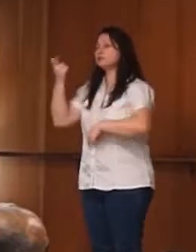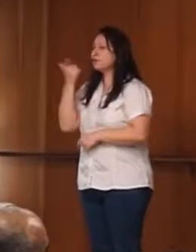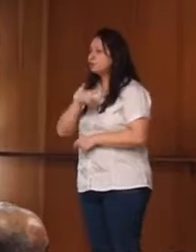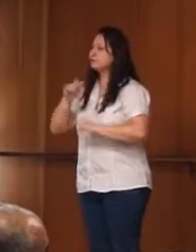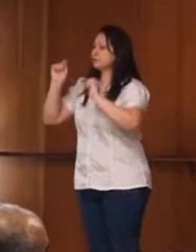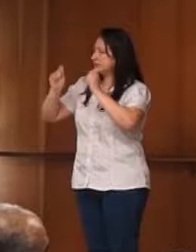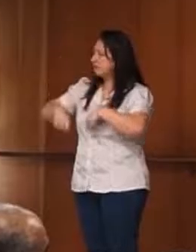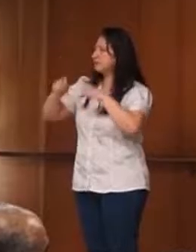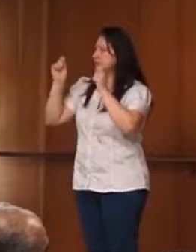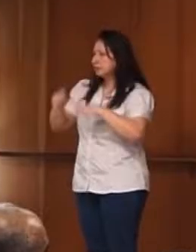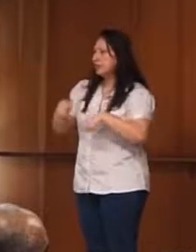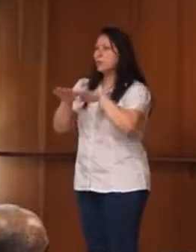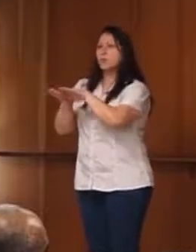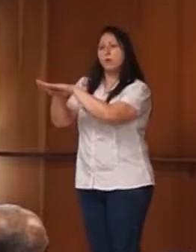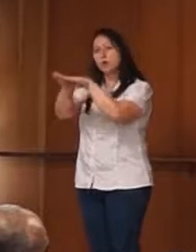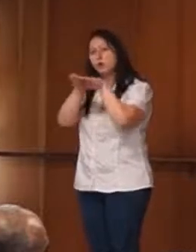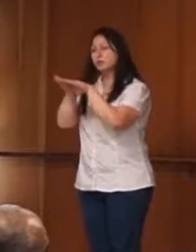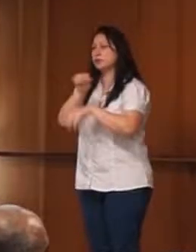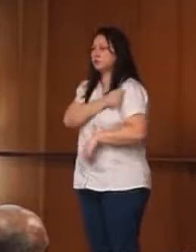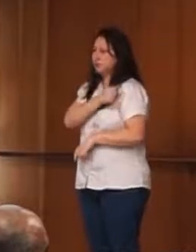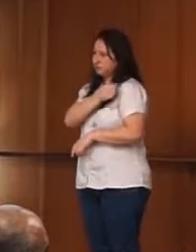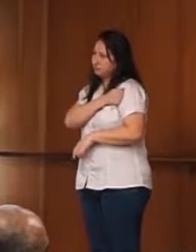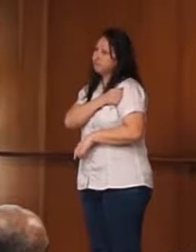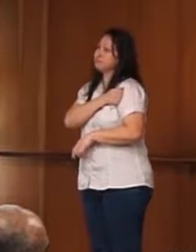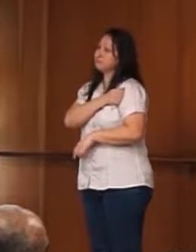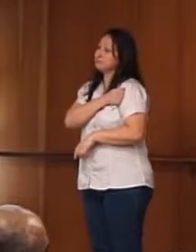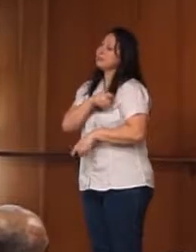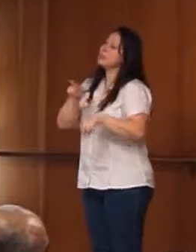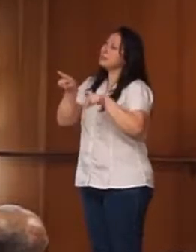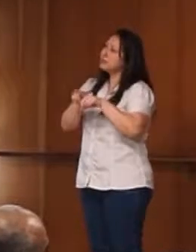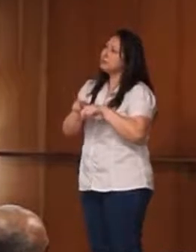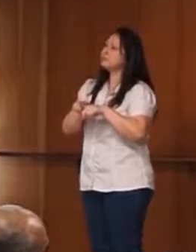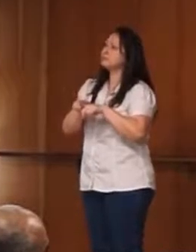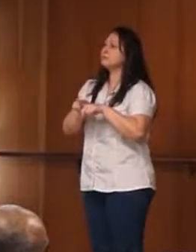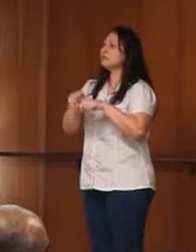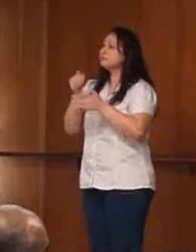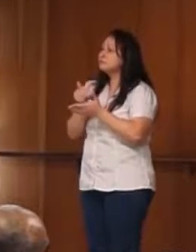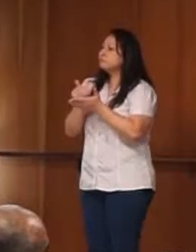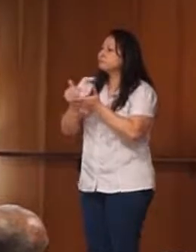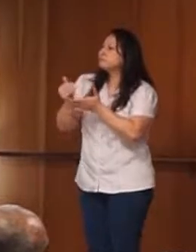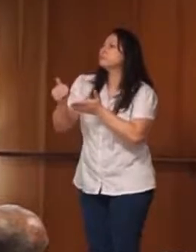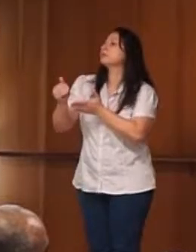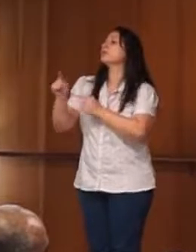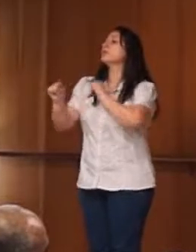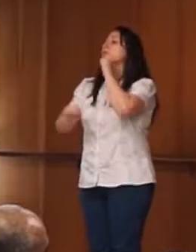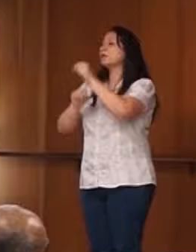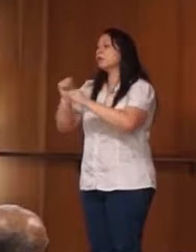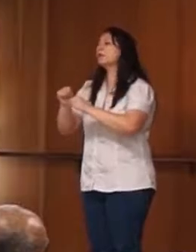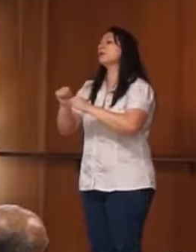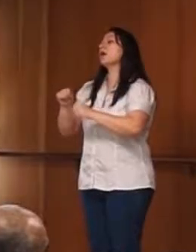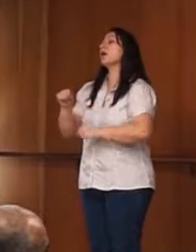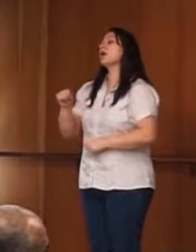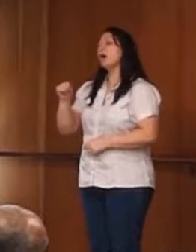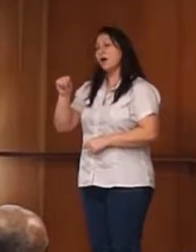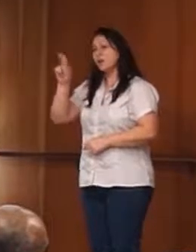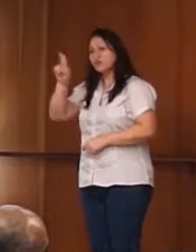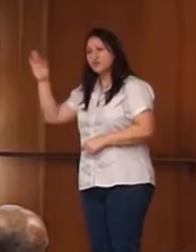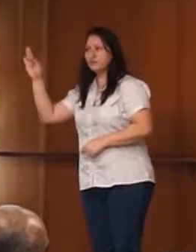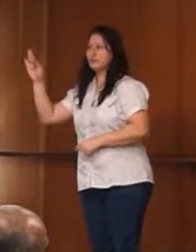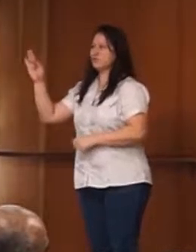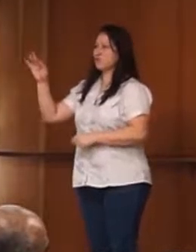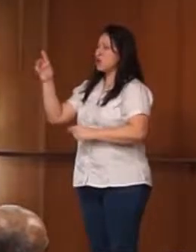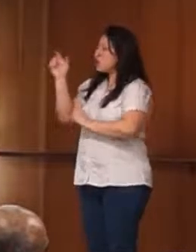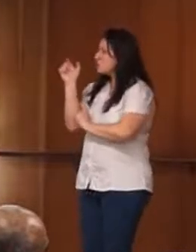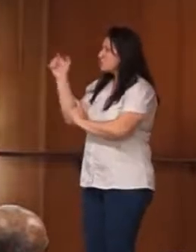entre os nossos alunos, para que eles cada vez mais possam levar o nome da universidade, né, com